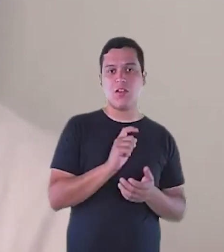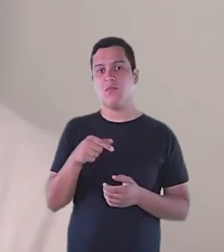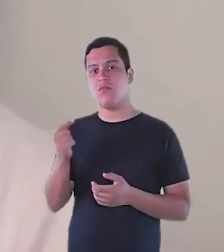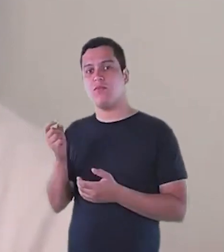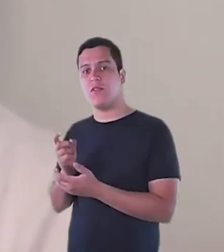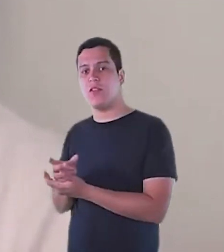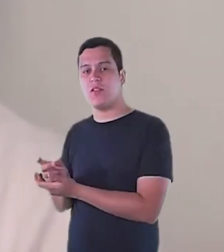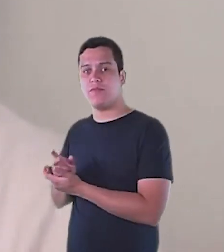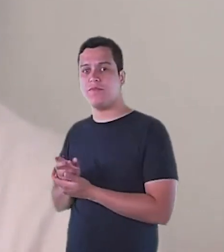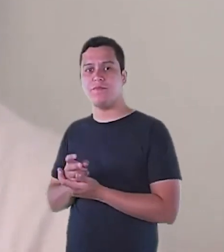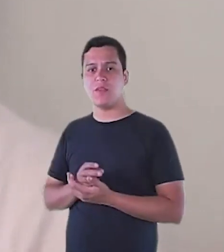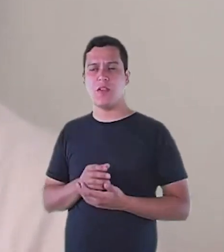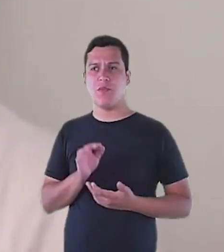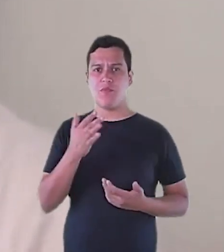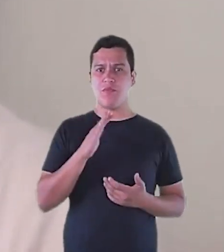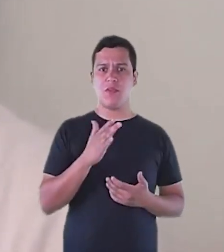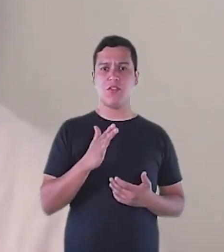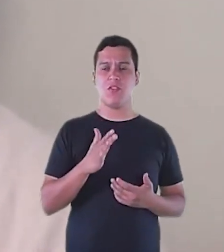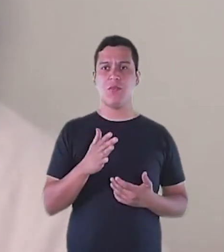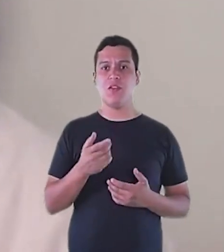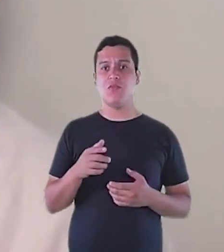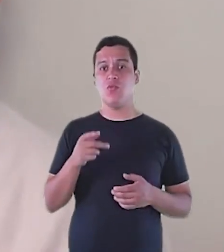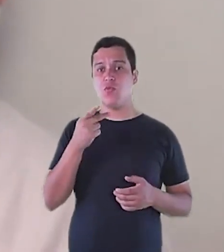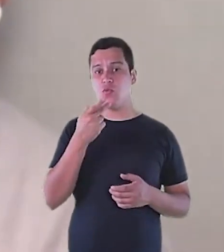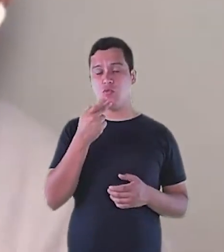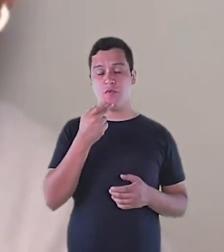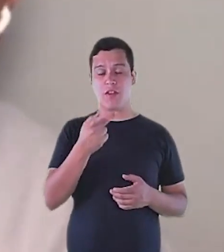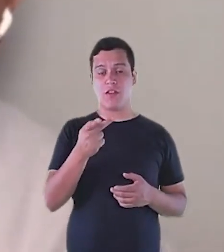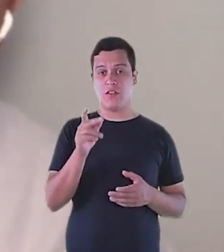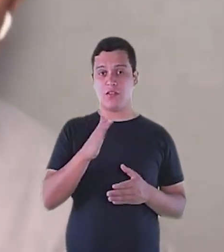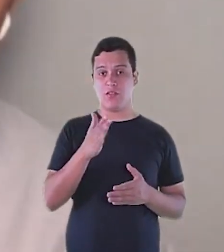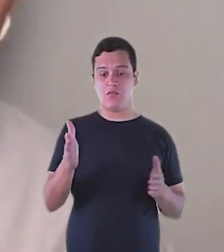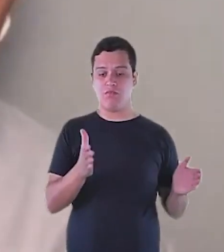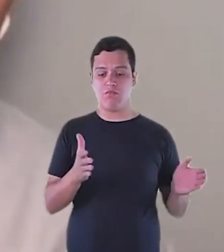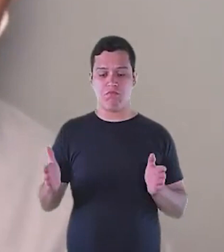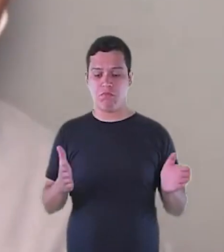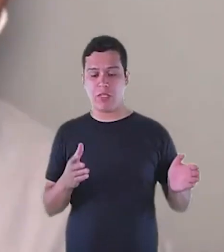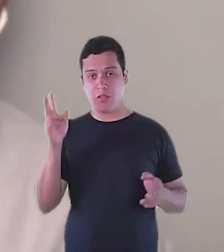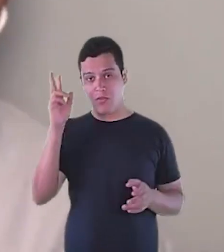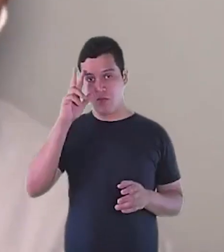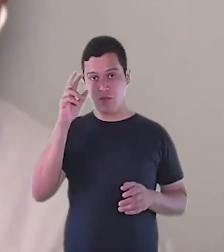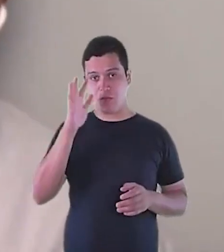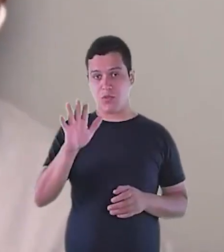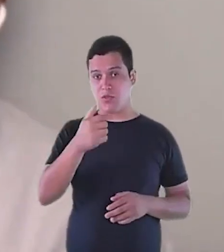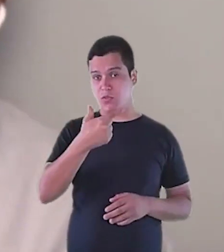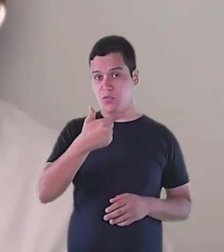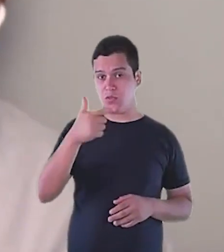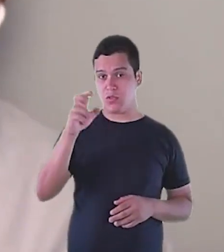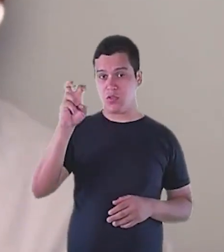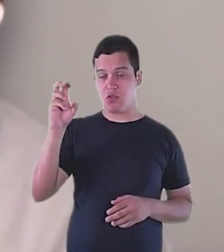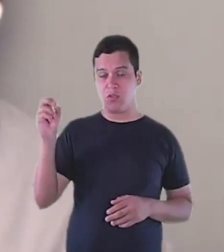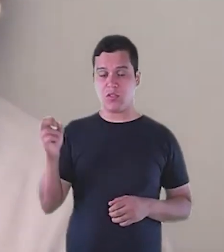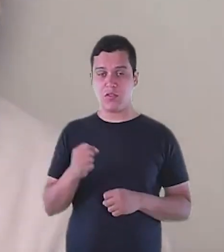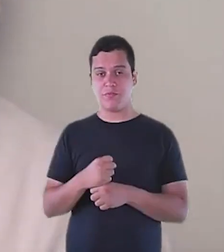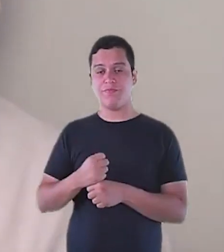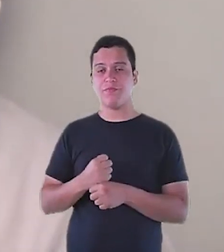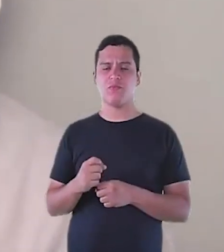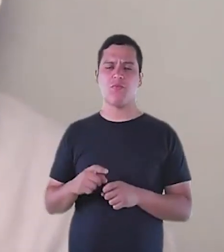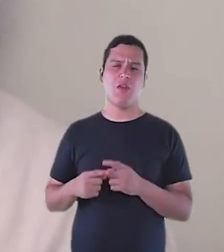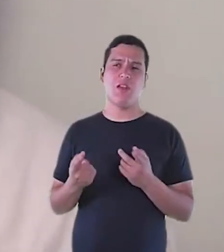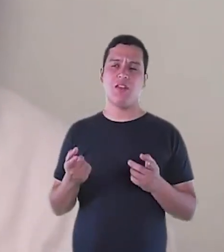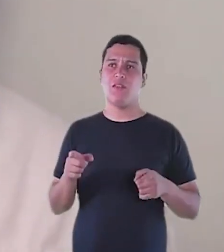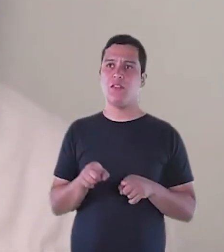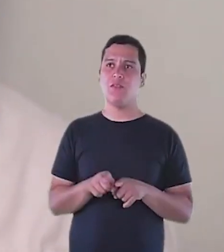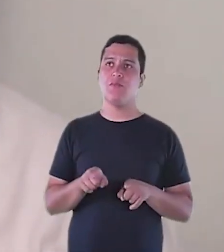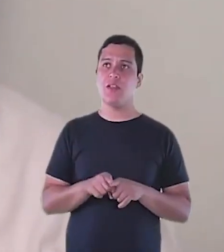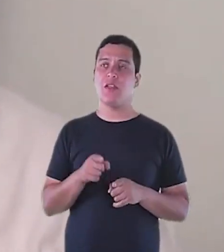cerca de 250 anos. Mas eu mostro também, eu diria assim,